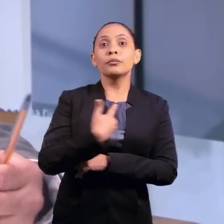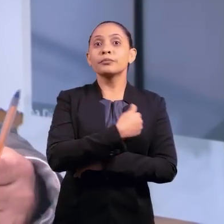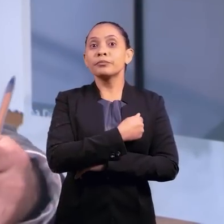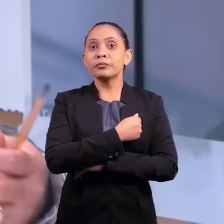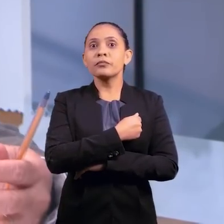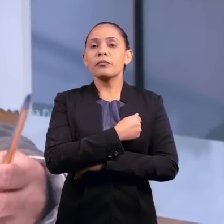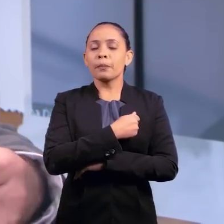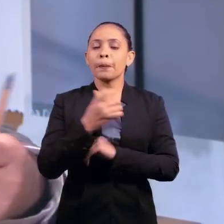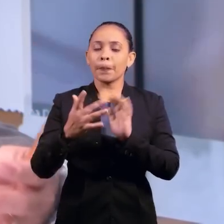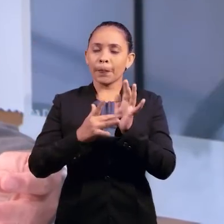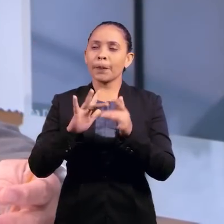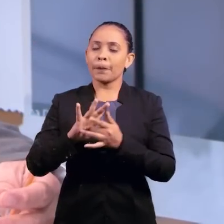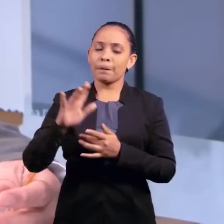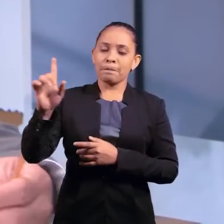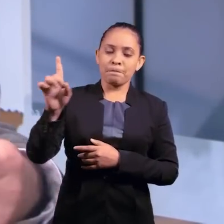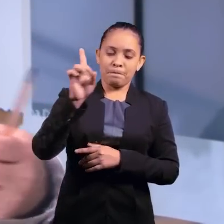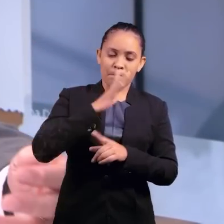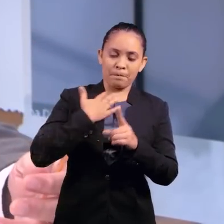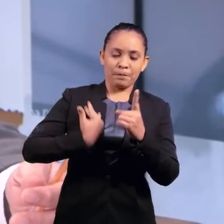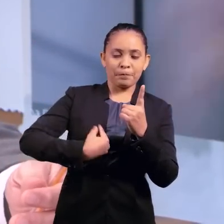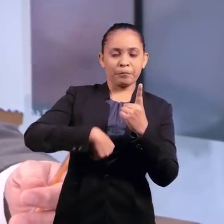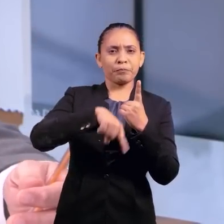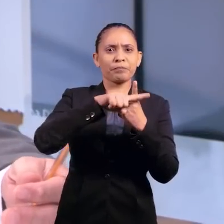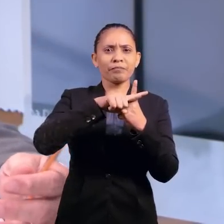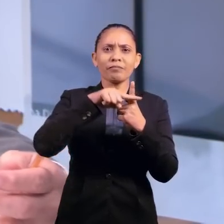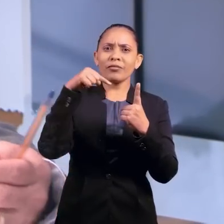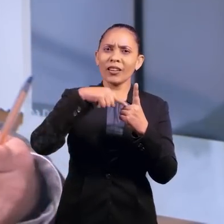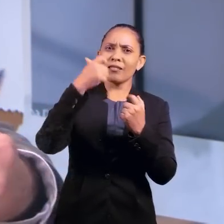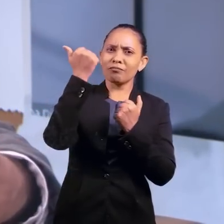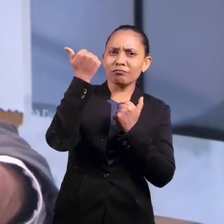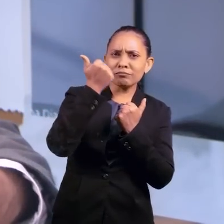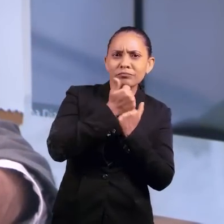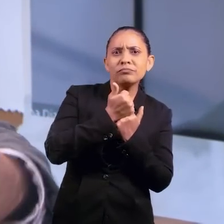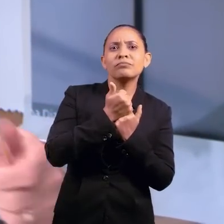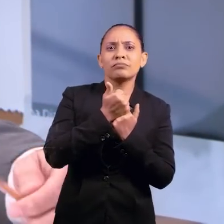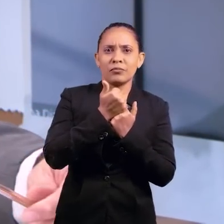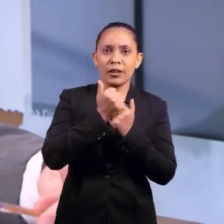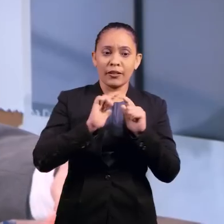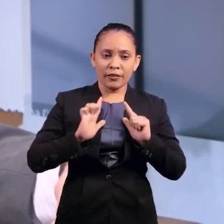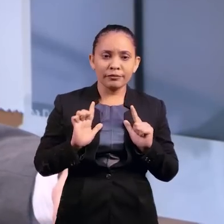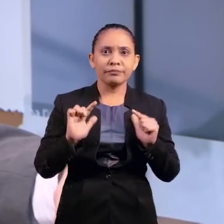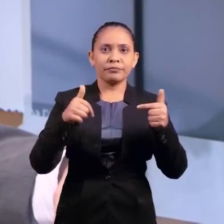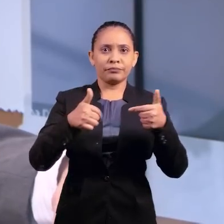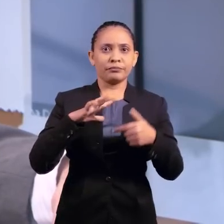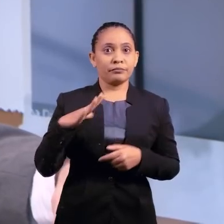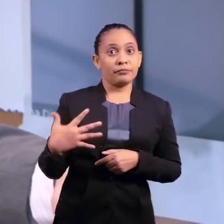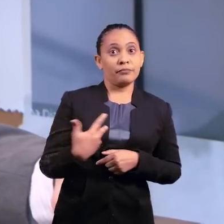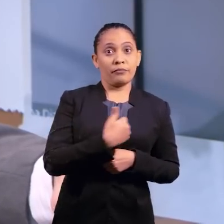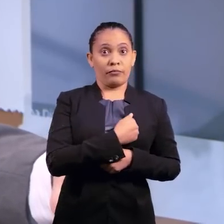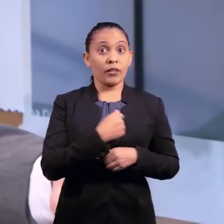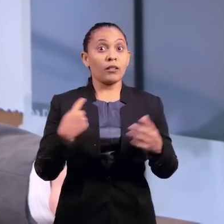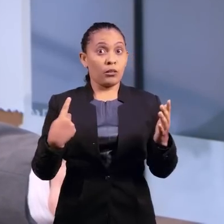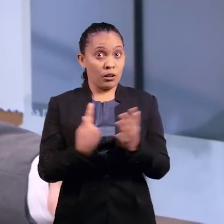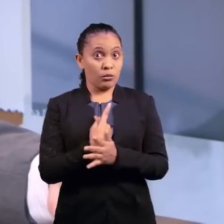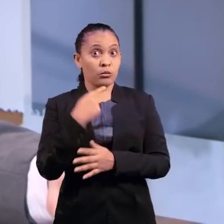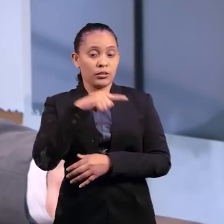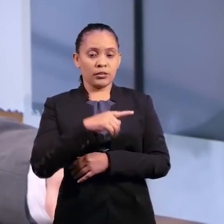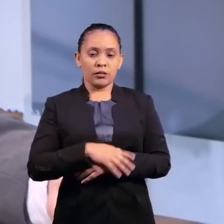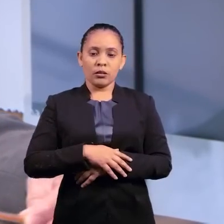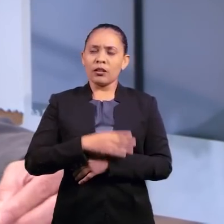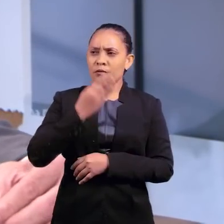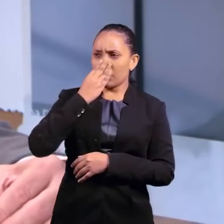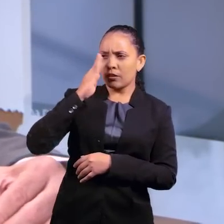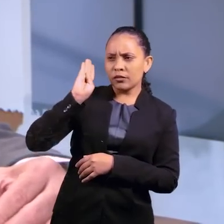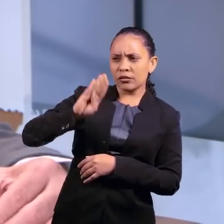Ele se entregou, ele se deu totalmente para esse fim. E assim ele foi